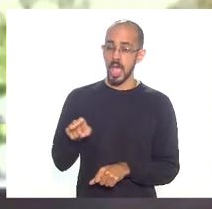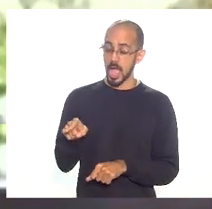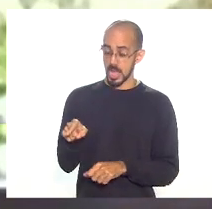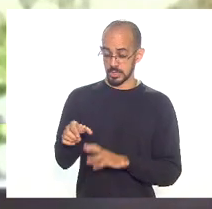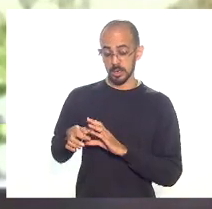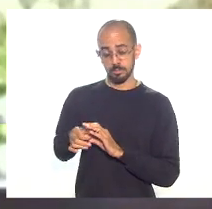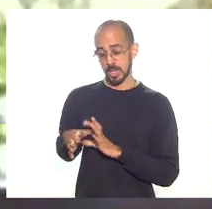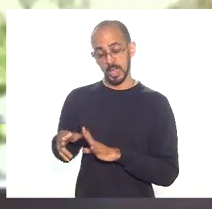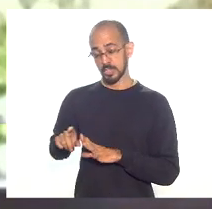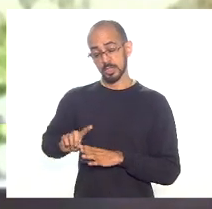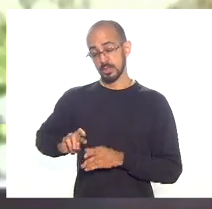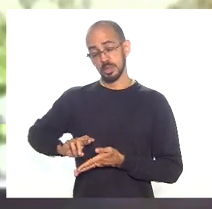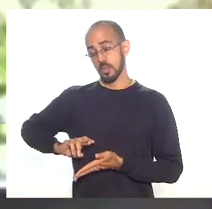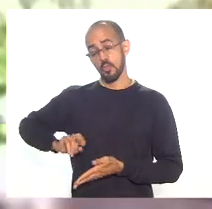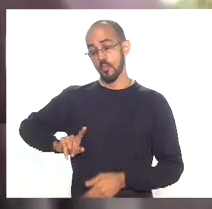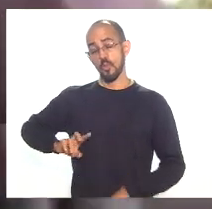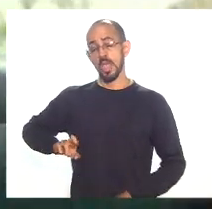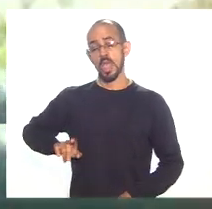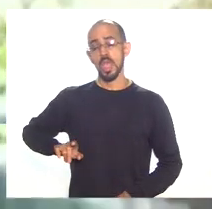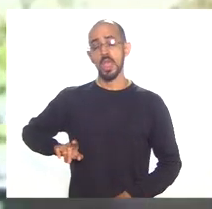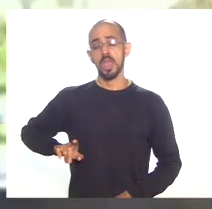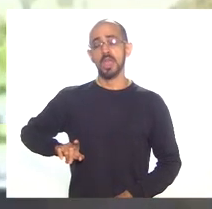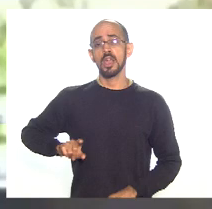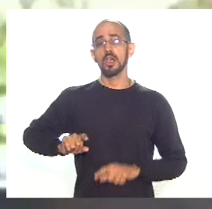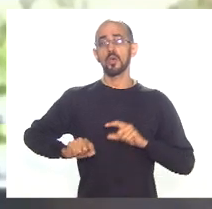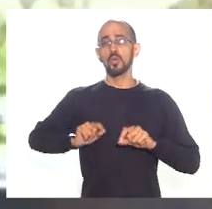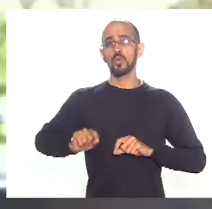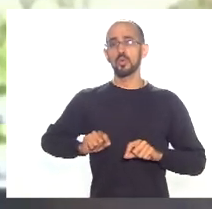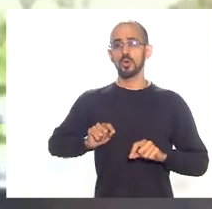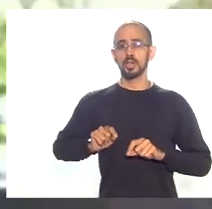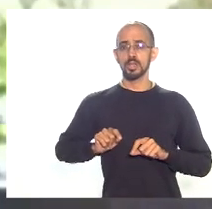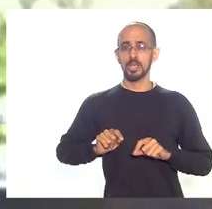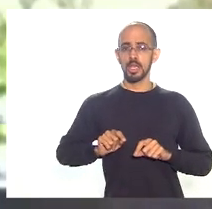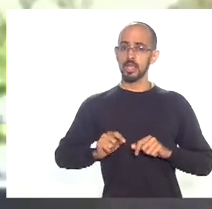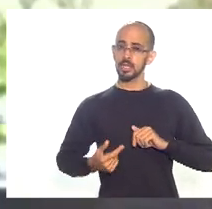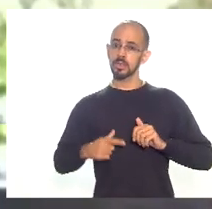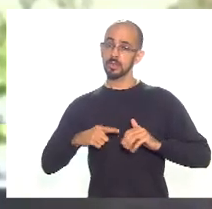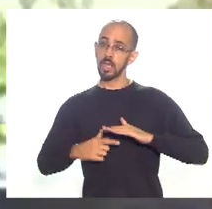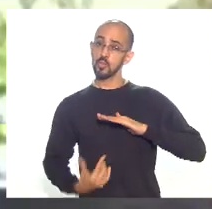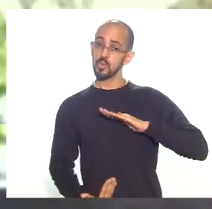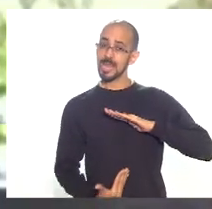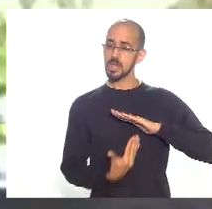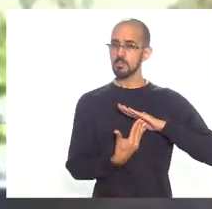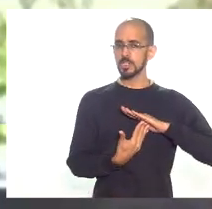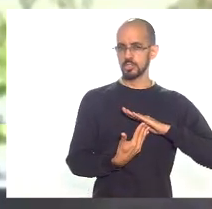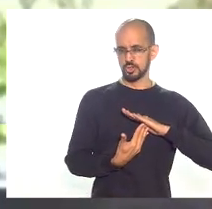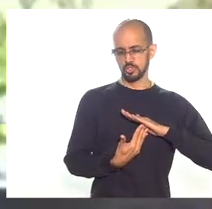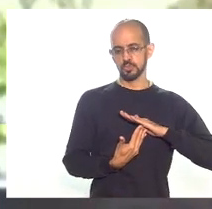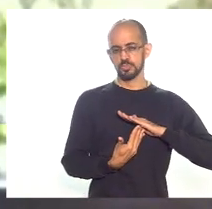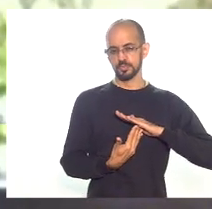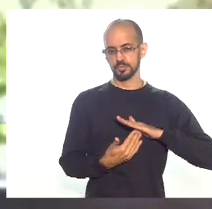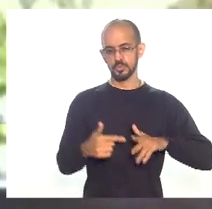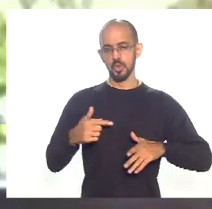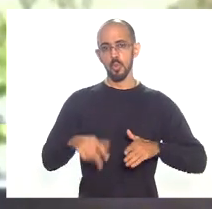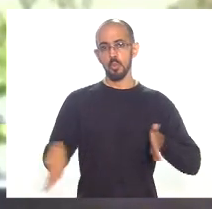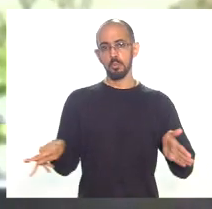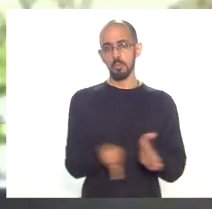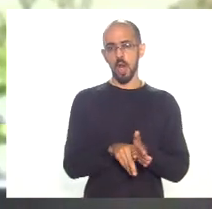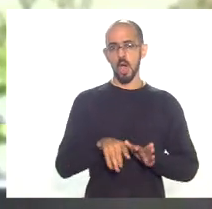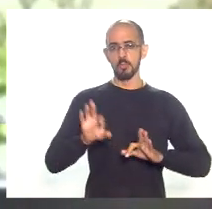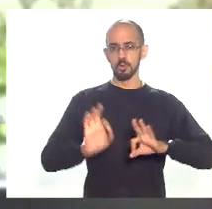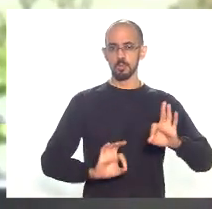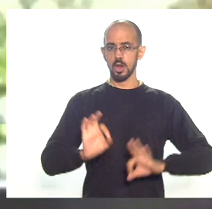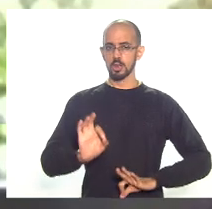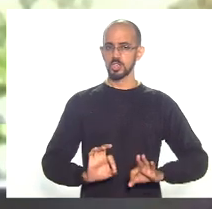significa que não haja os limites inclusive o próprio projeto ele fala